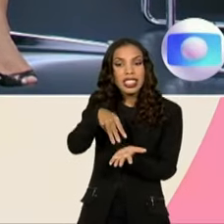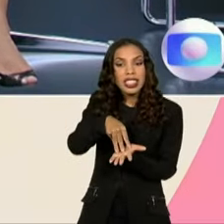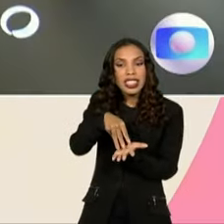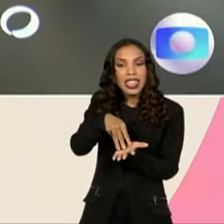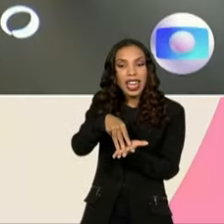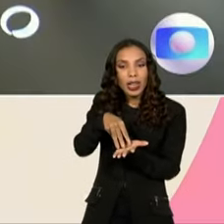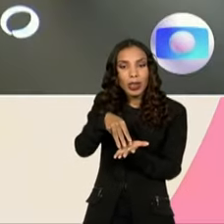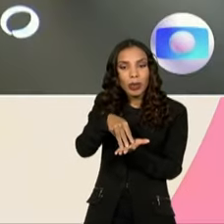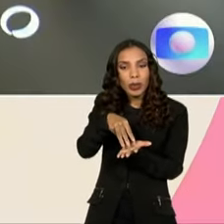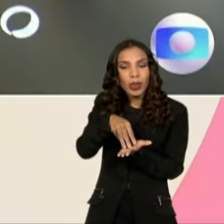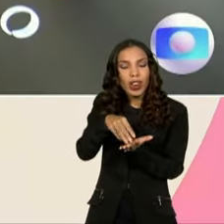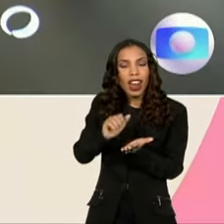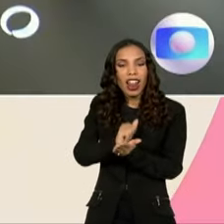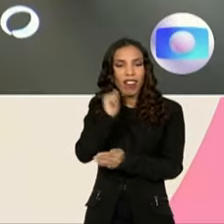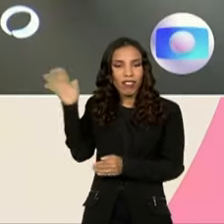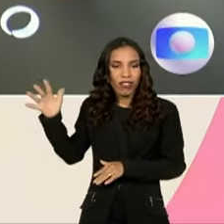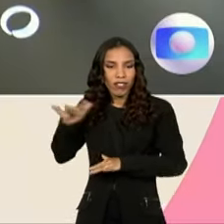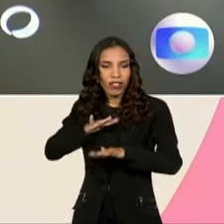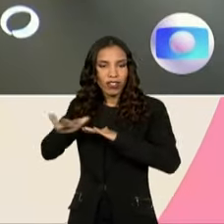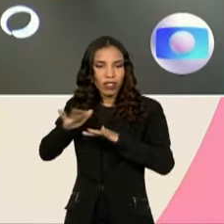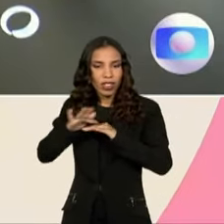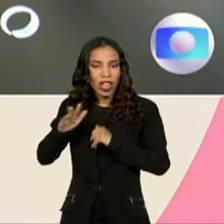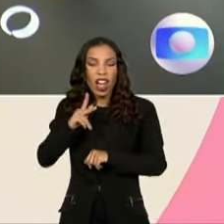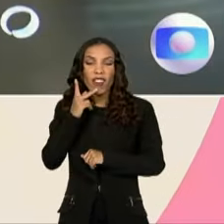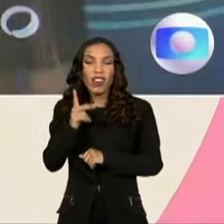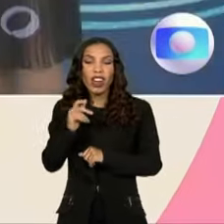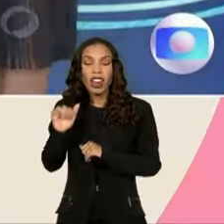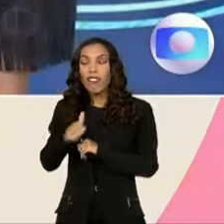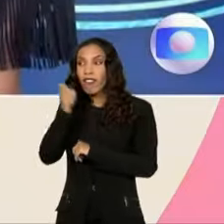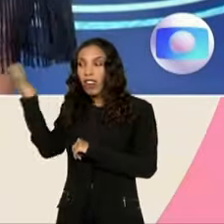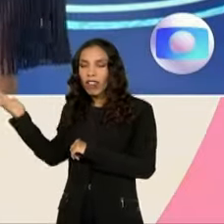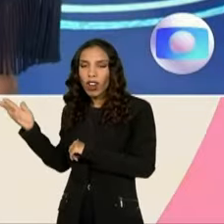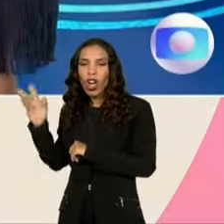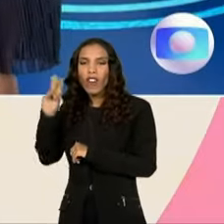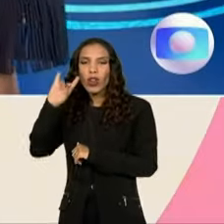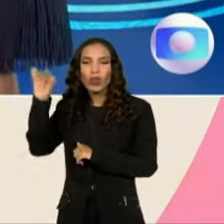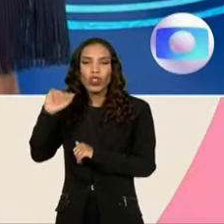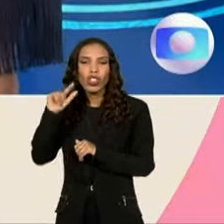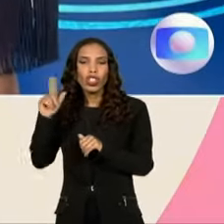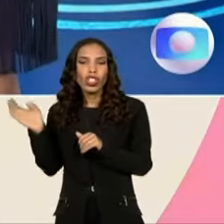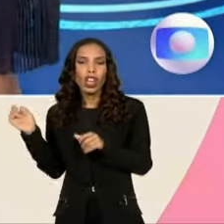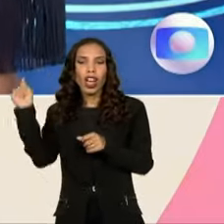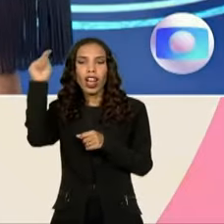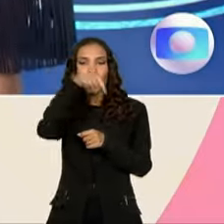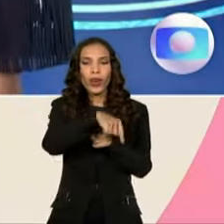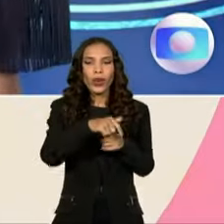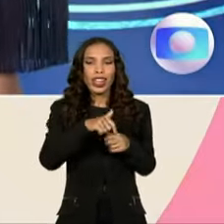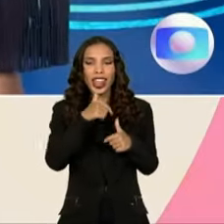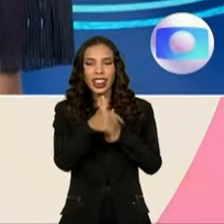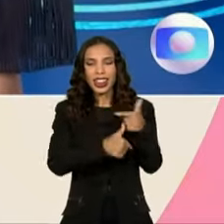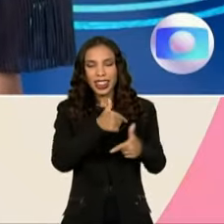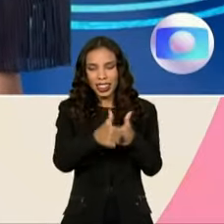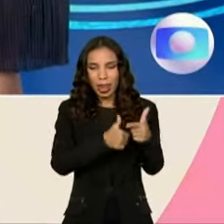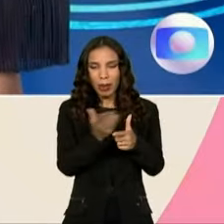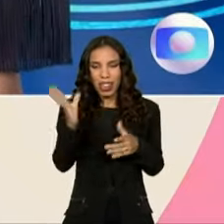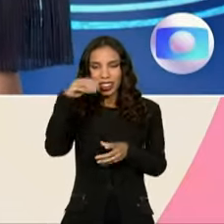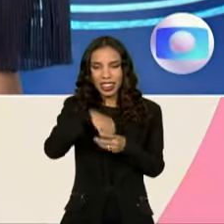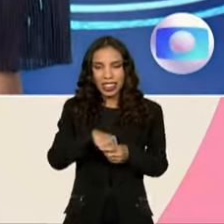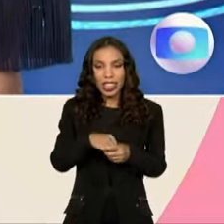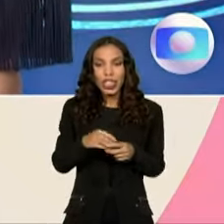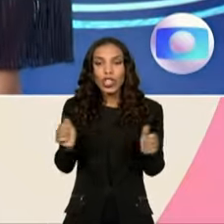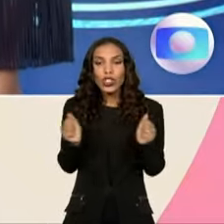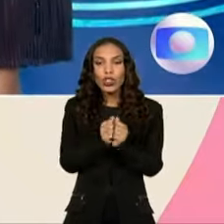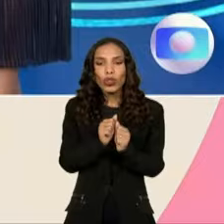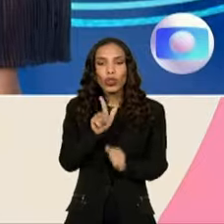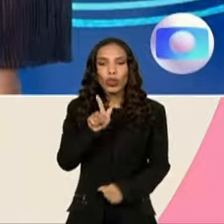aquela movimentação lá fora. Sei. Eu falei, um dia eu vou estar lá dentro, trabalhando, lá dentro. E no outro ano eu já estava como repórter, agora, ao lado da Glória